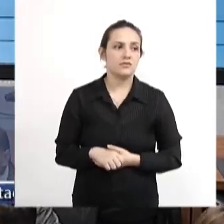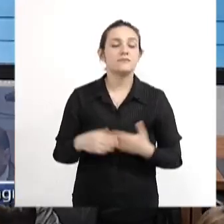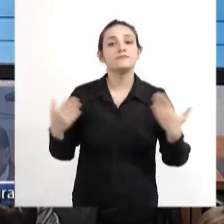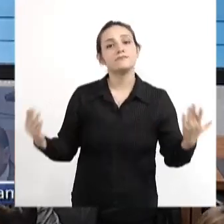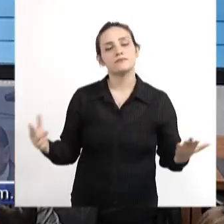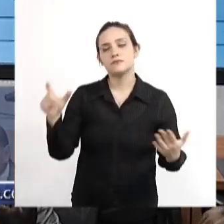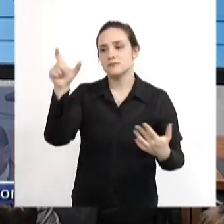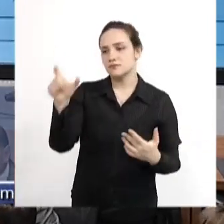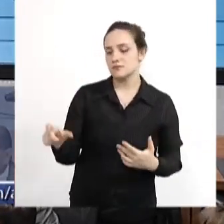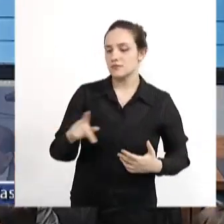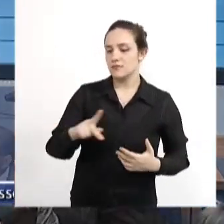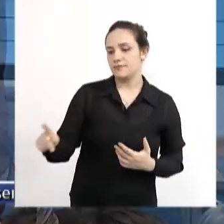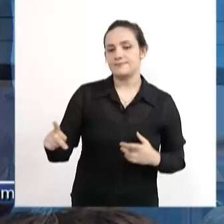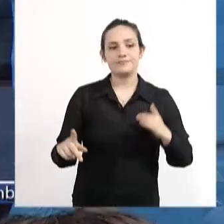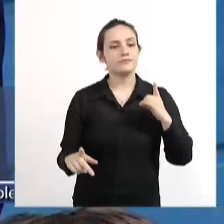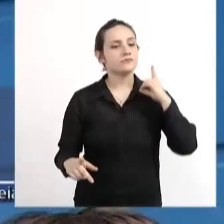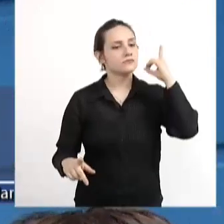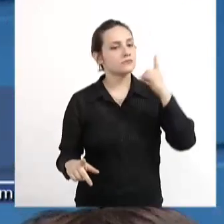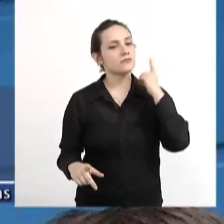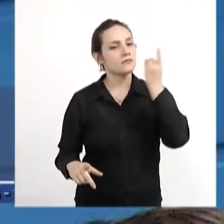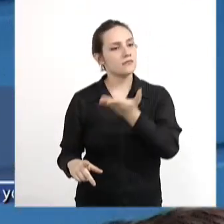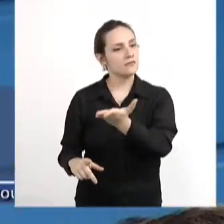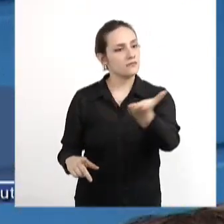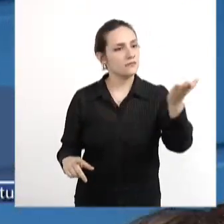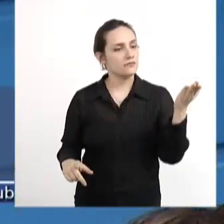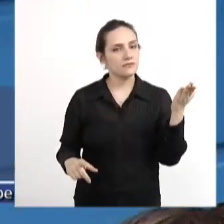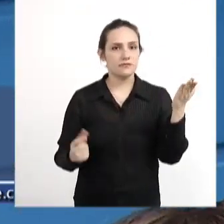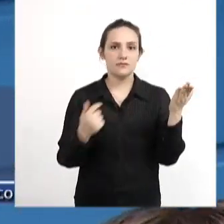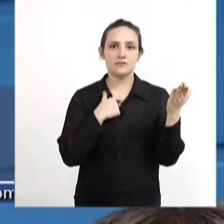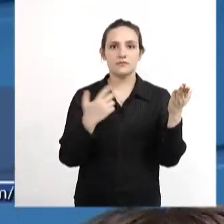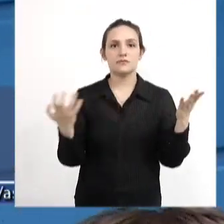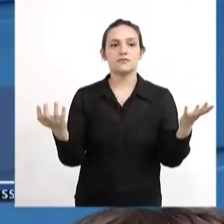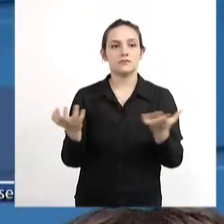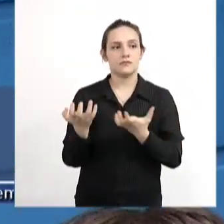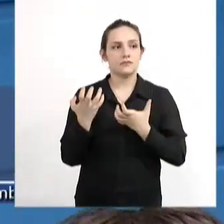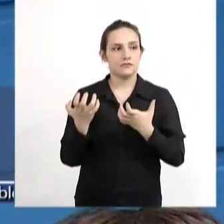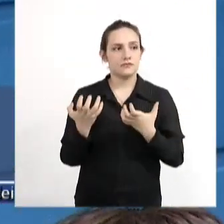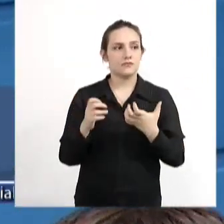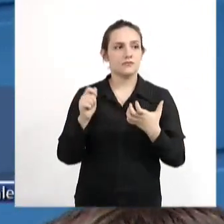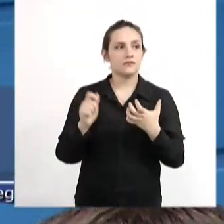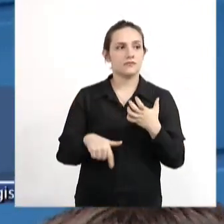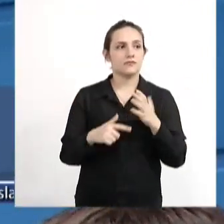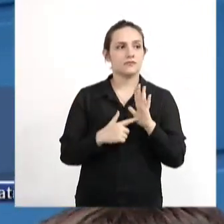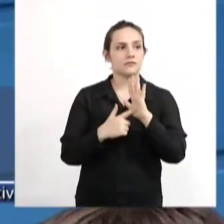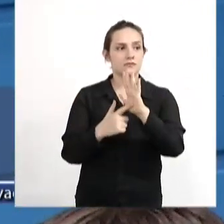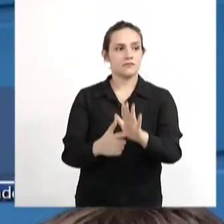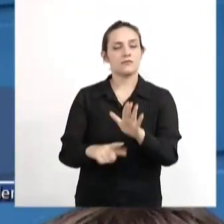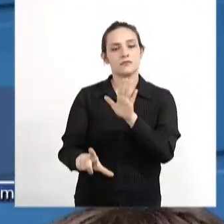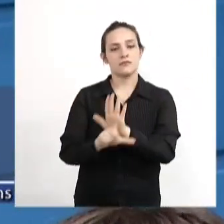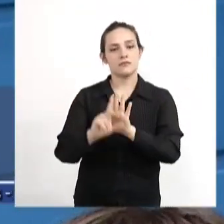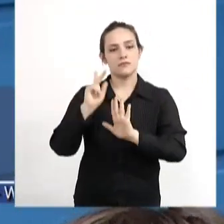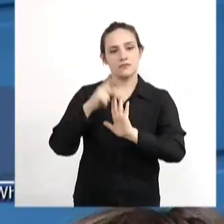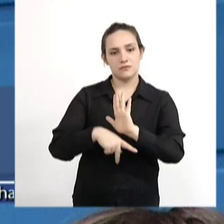Senhor presidente, senhores deputados, eu quero apresentar um projeto de lei